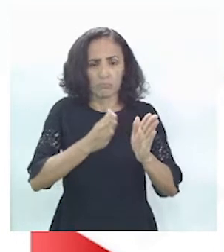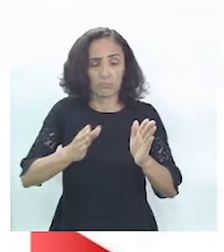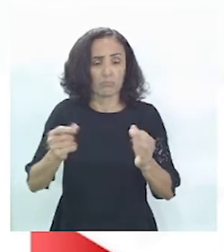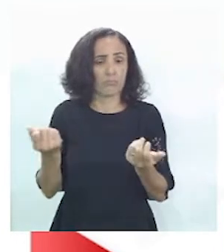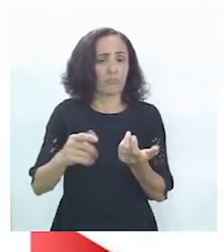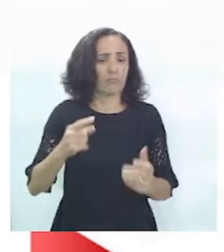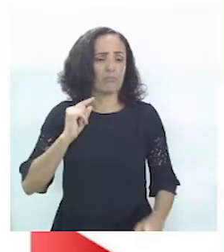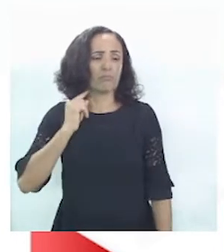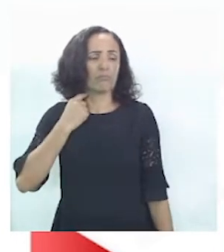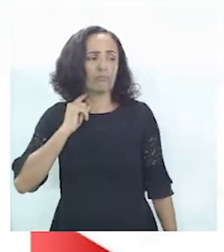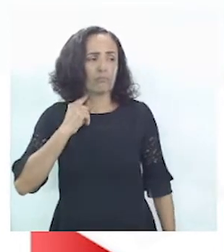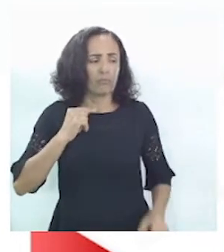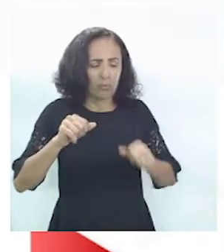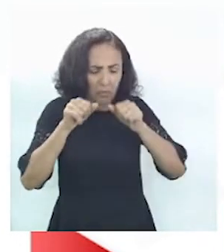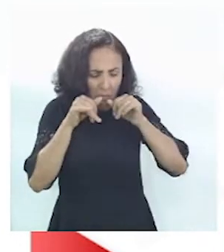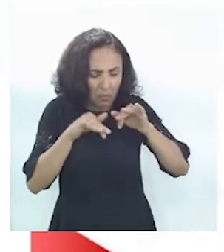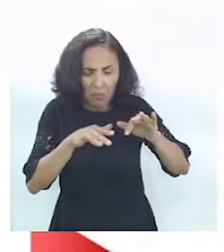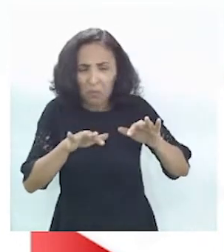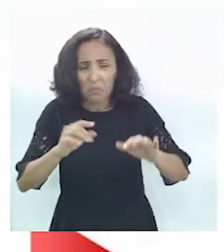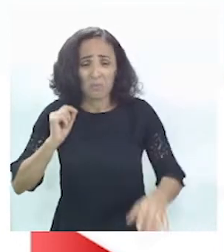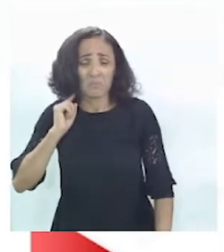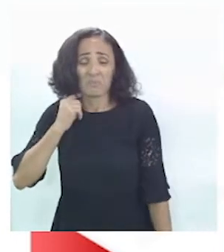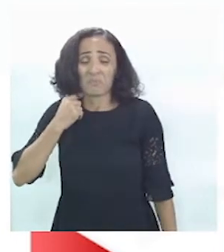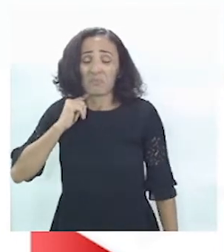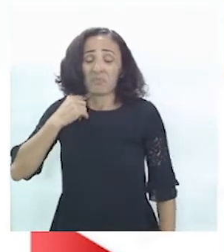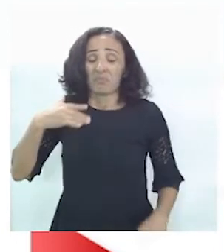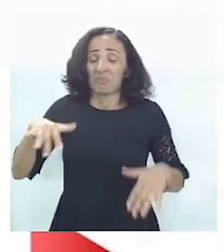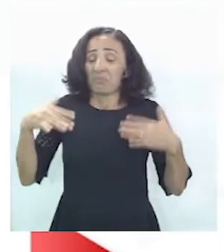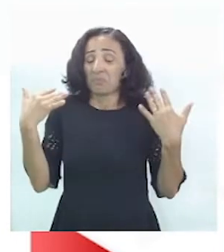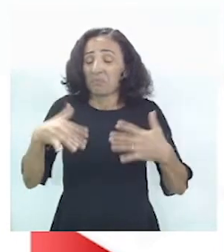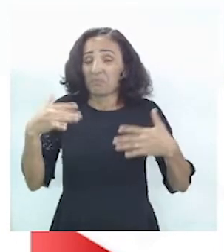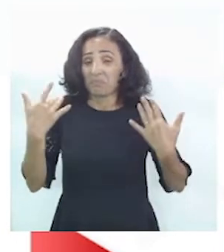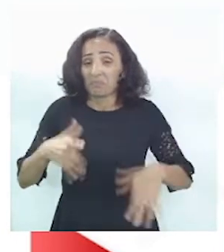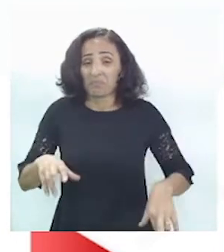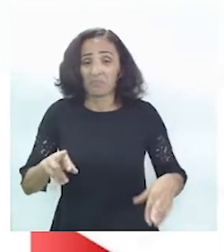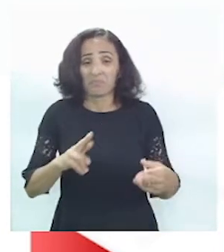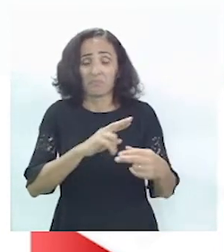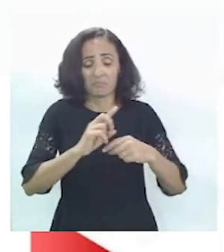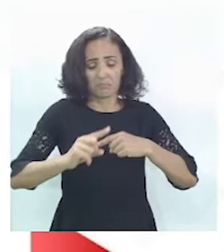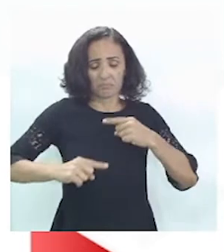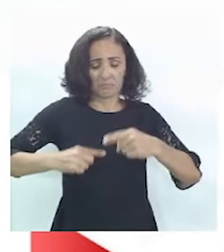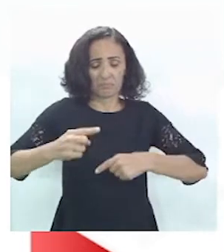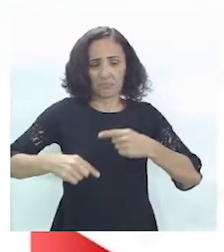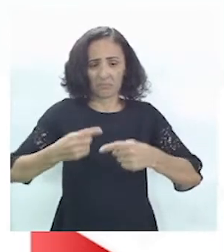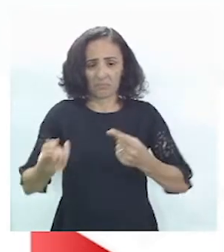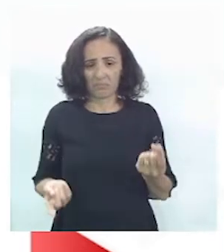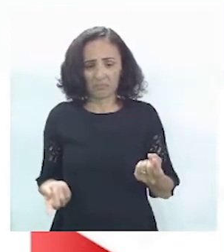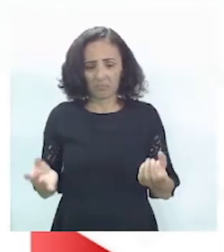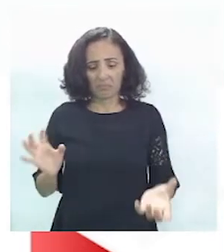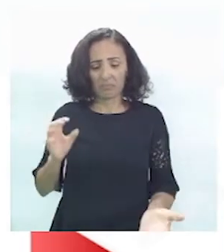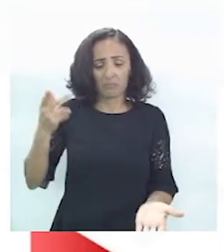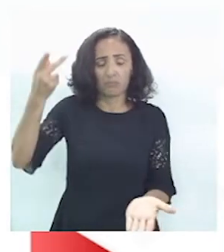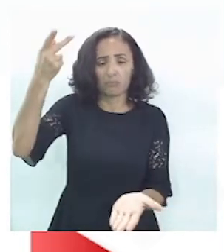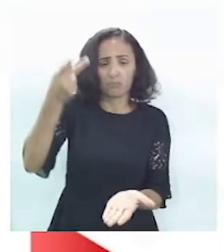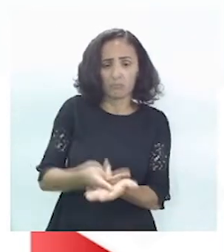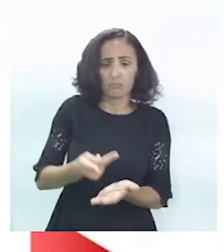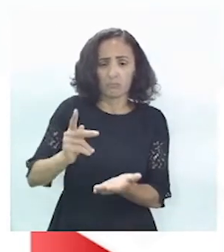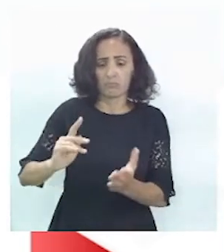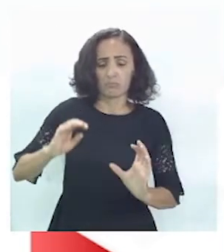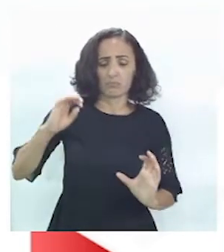de poluentes na atmosfera. Esses poluentes são responsáveis pela geração do efeito estufa e